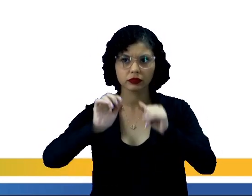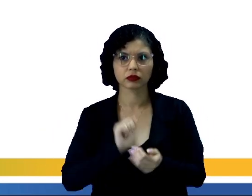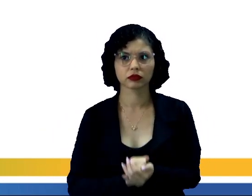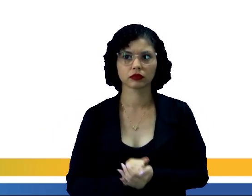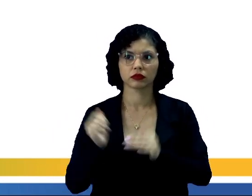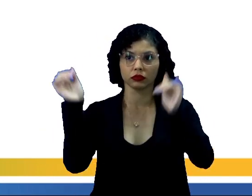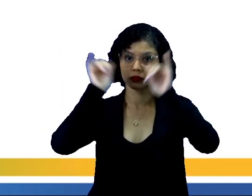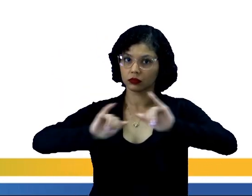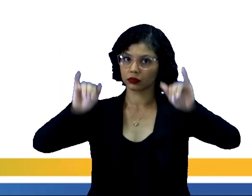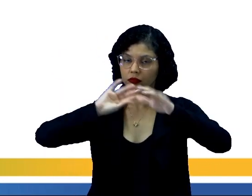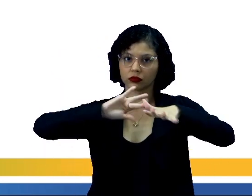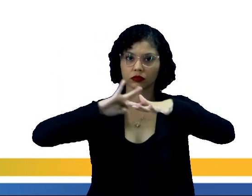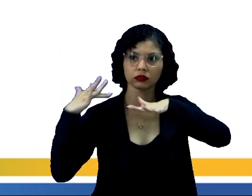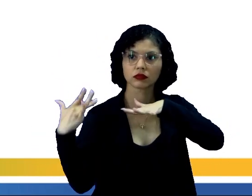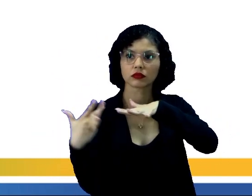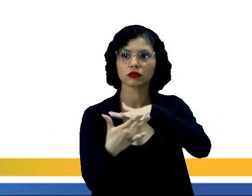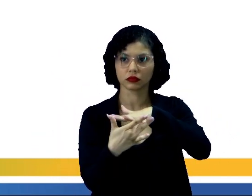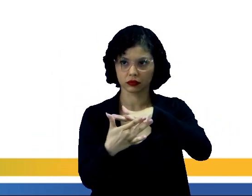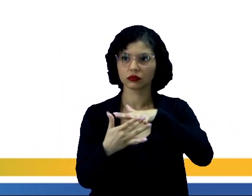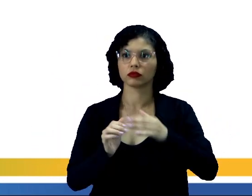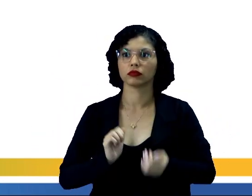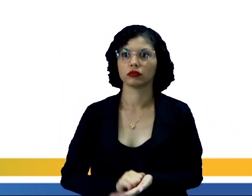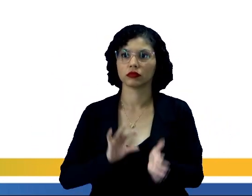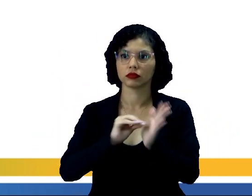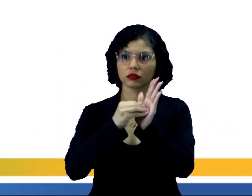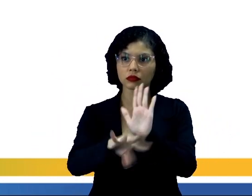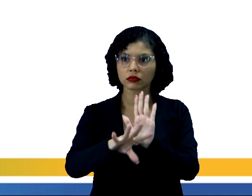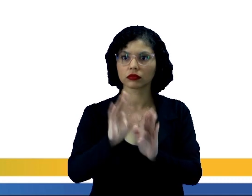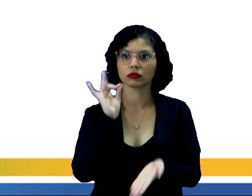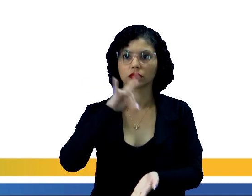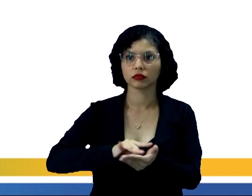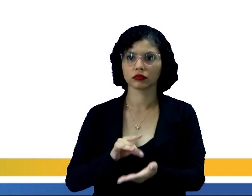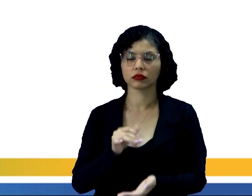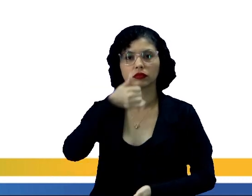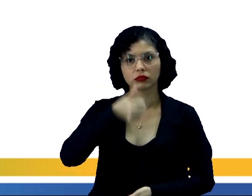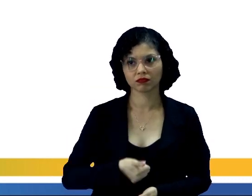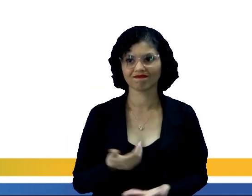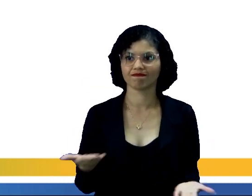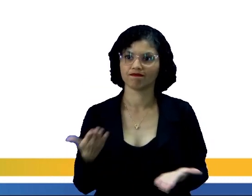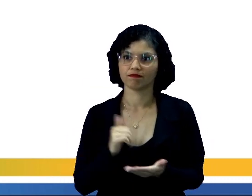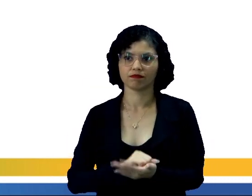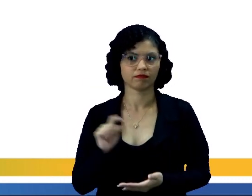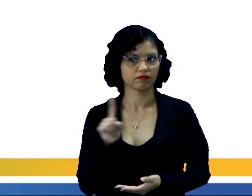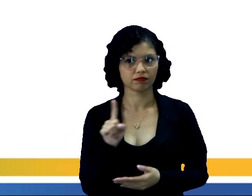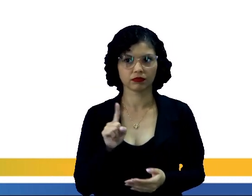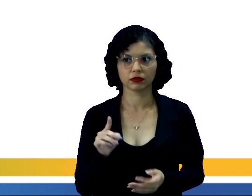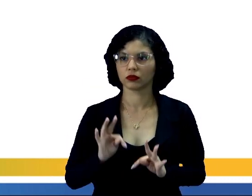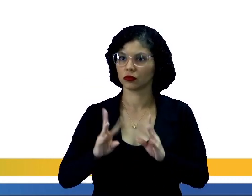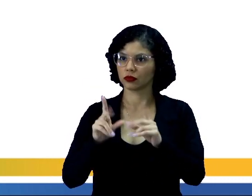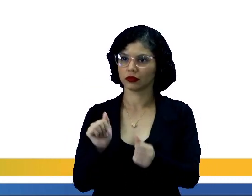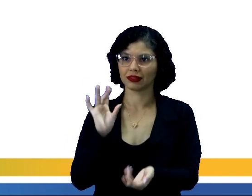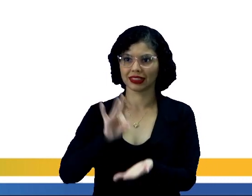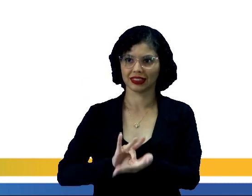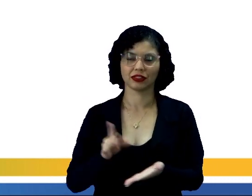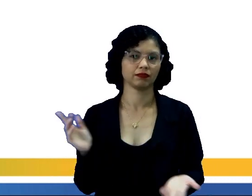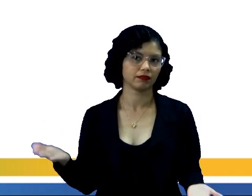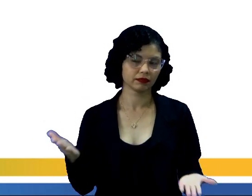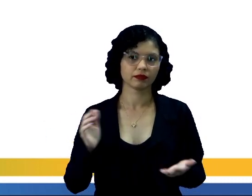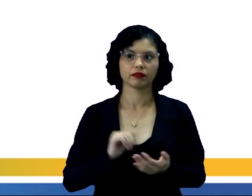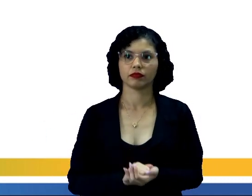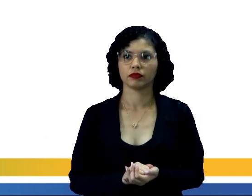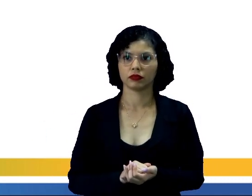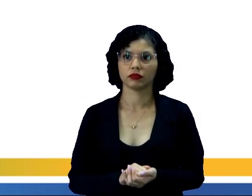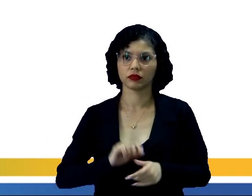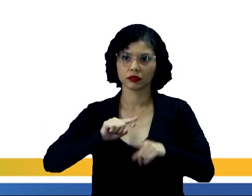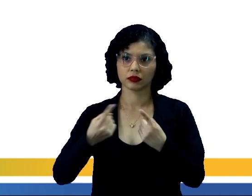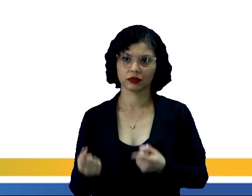nenhuma informação divulgada na mídia é uma verdade absoluta. Né? Verdade absoluta, totalmente verdade.